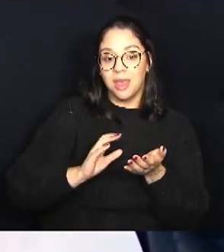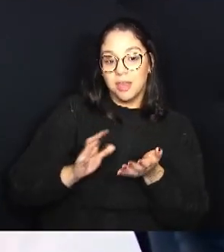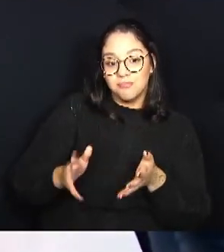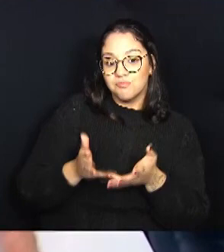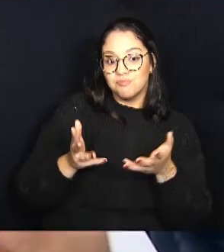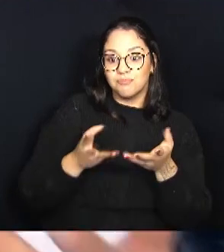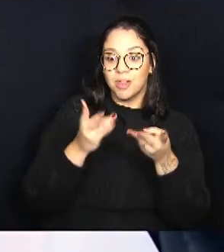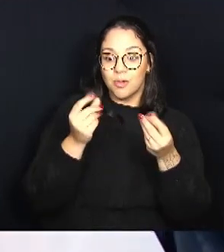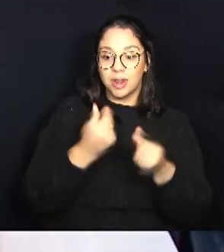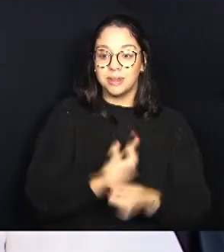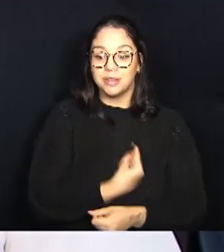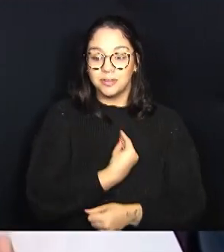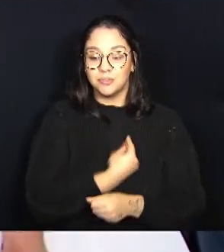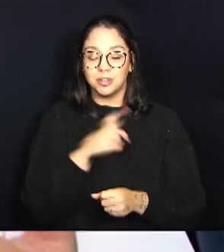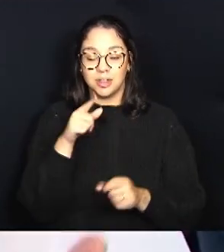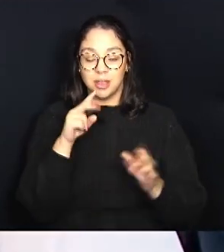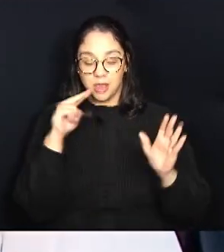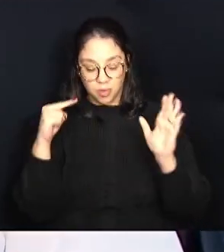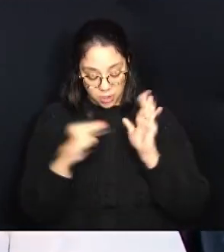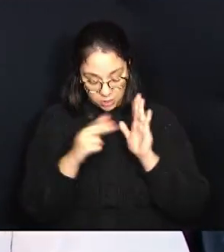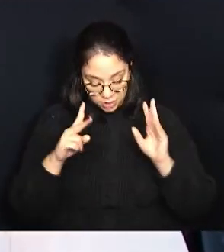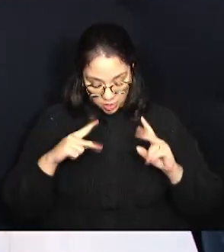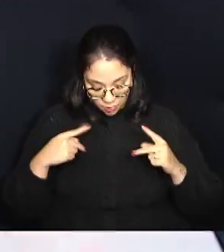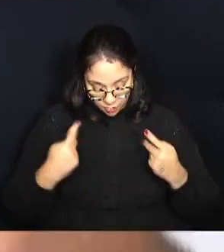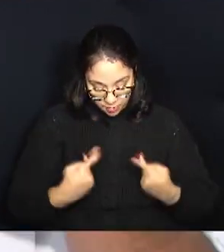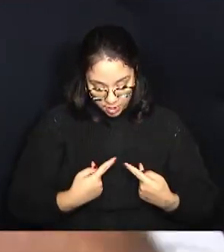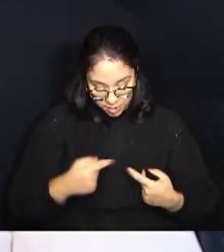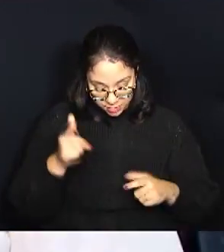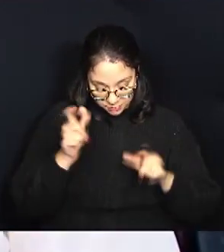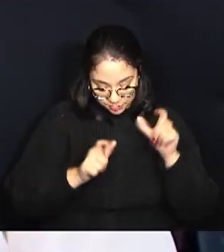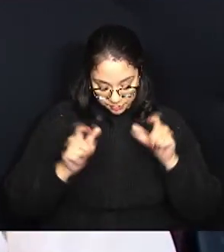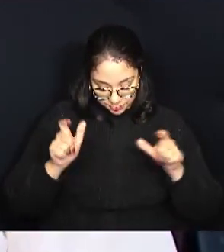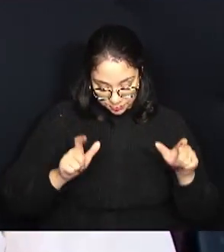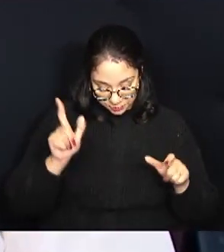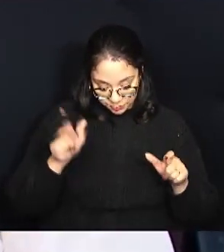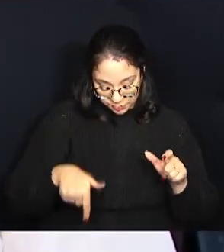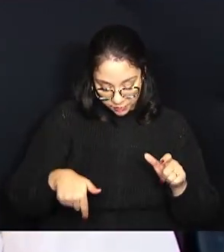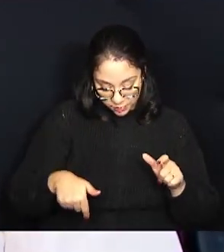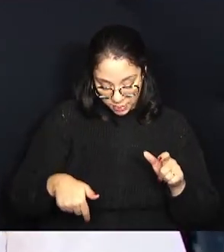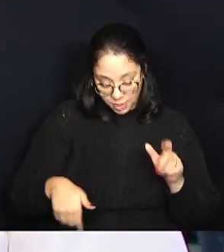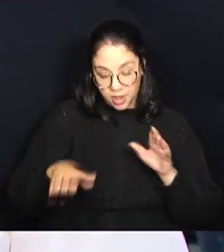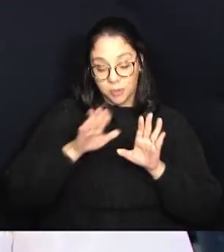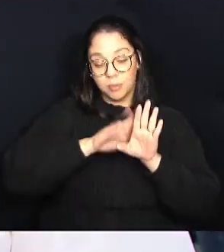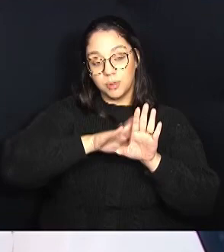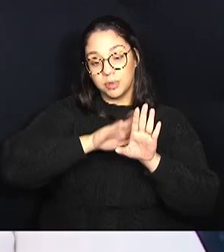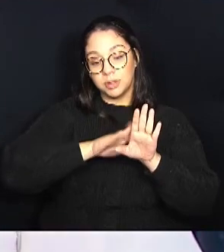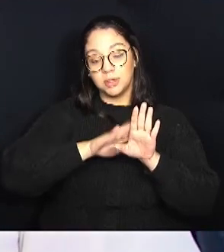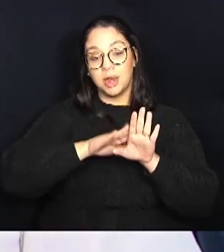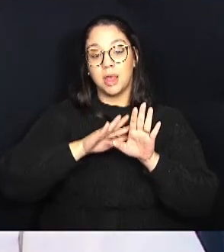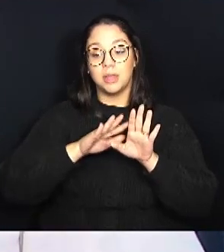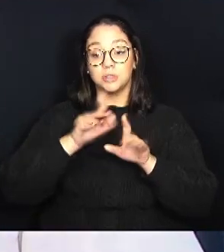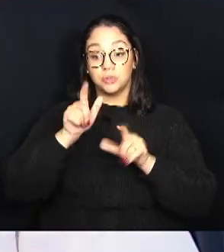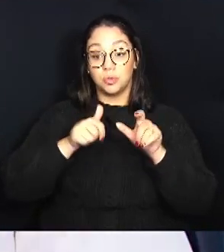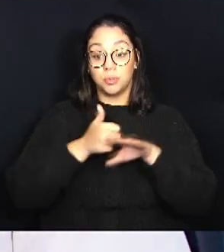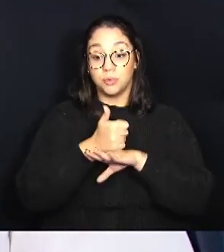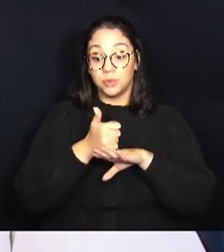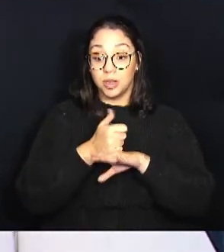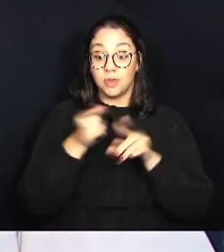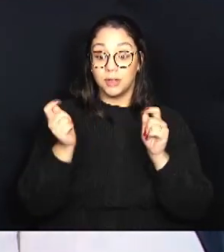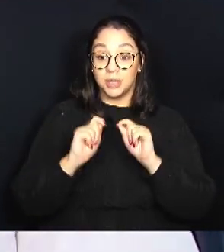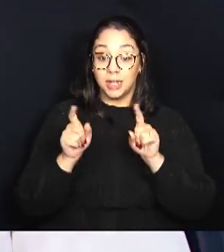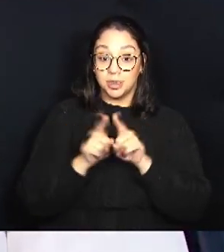no reconhecimento da pessoa humana, da figura humana que está por trás do profissional e permitir a integração,